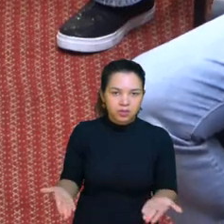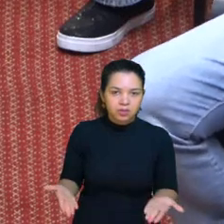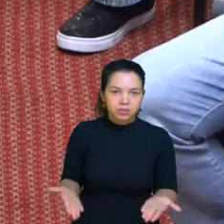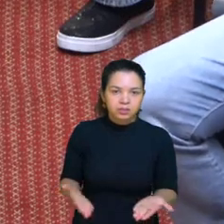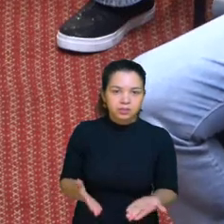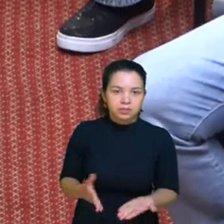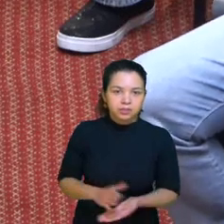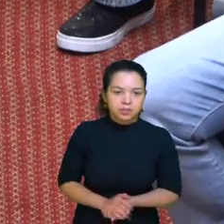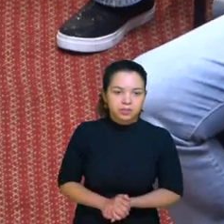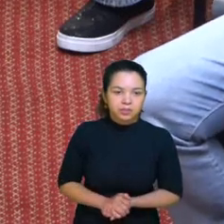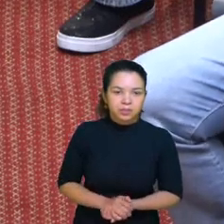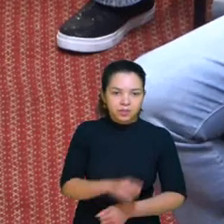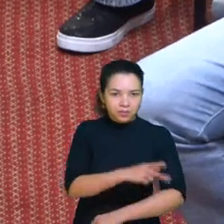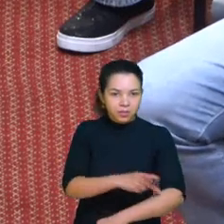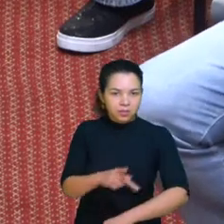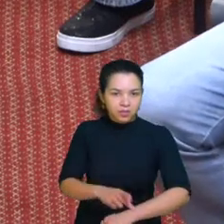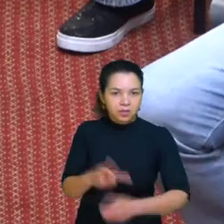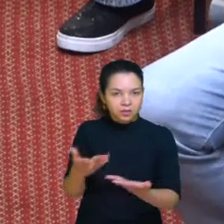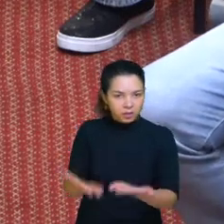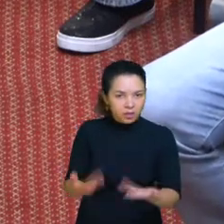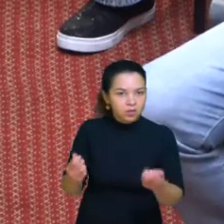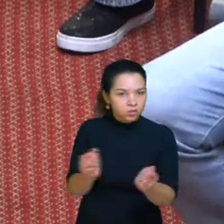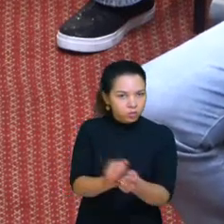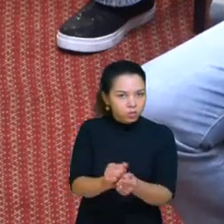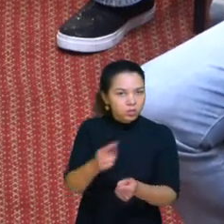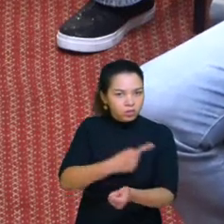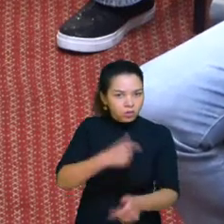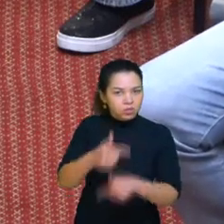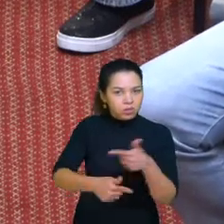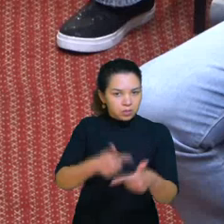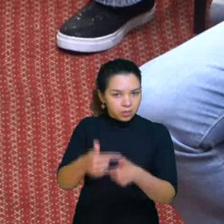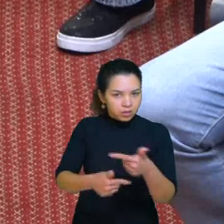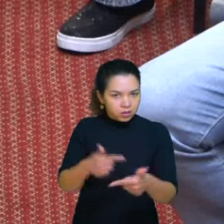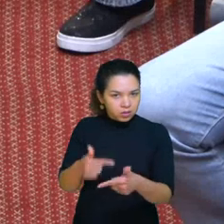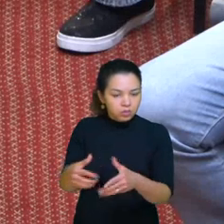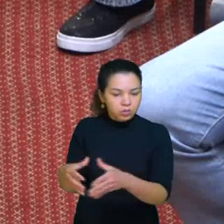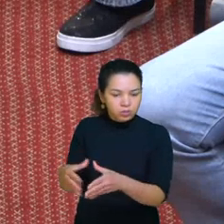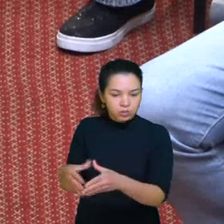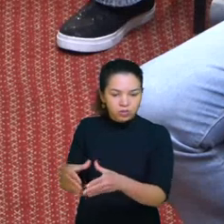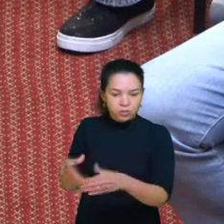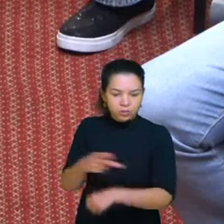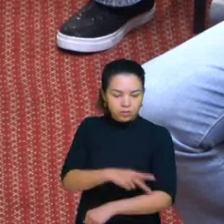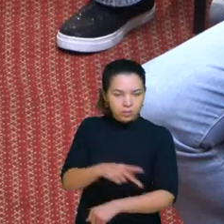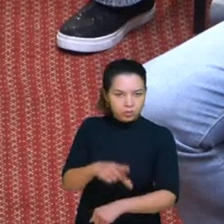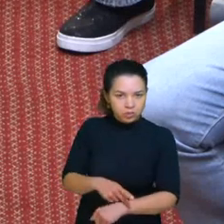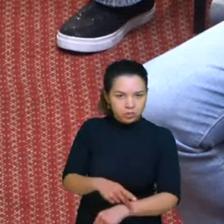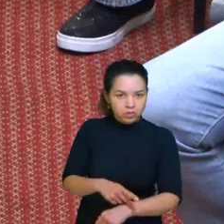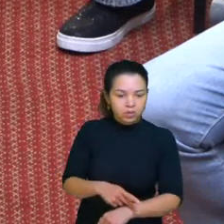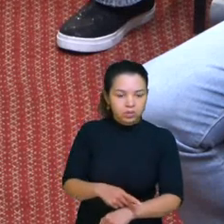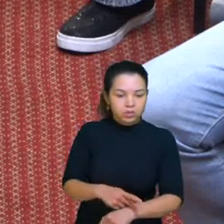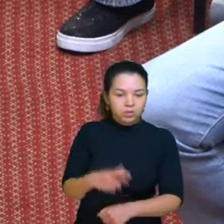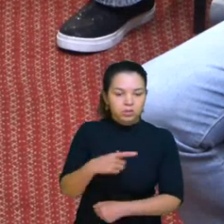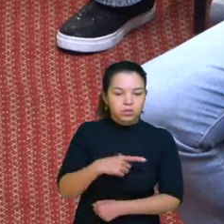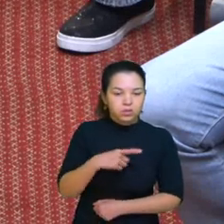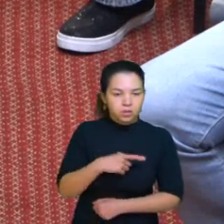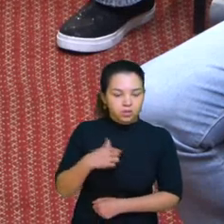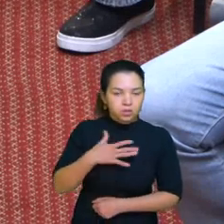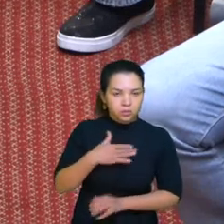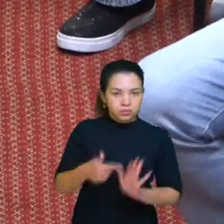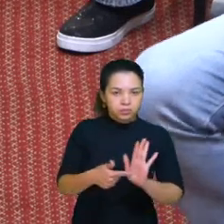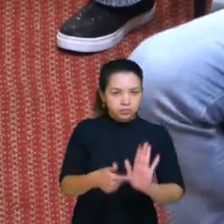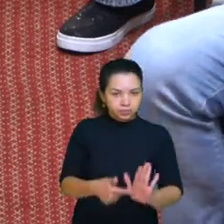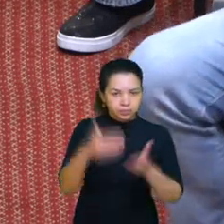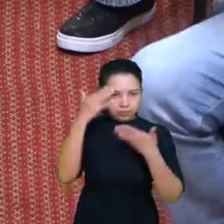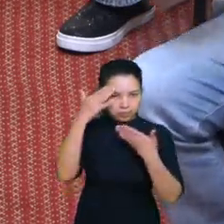pedagógica lá junto conosco porque nós trabalhamos num campo de humildade pedagógica tá então seria isso que eu gostaria de colocar tá